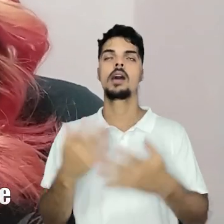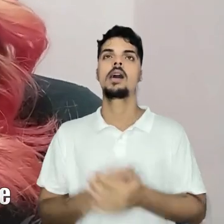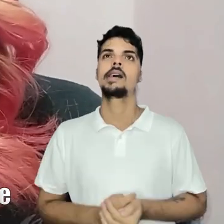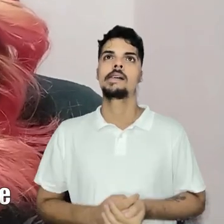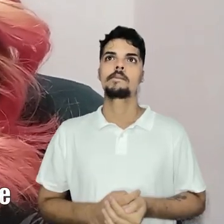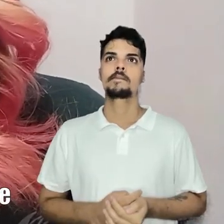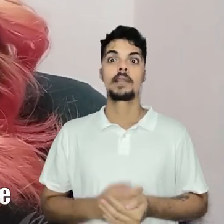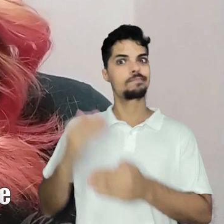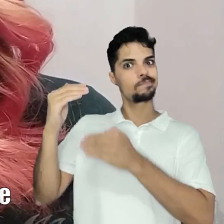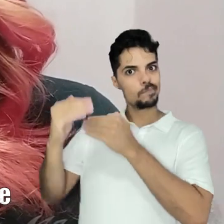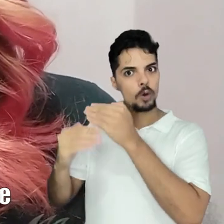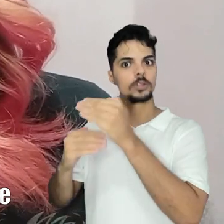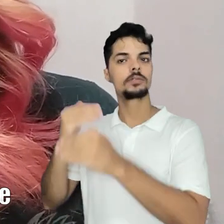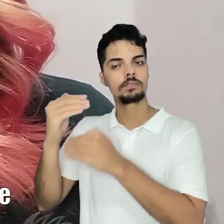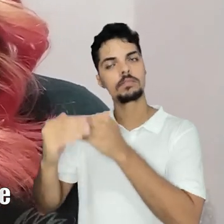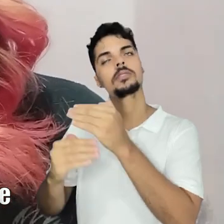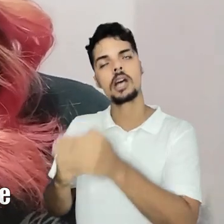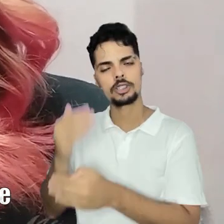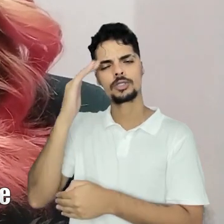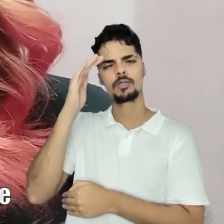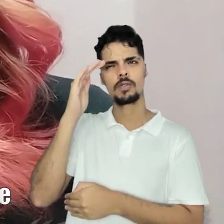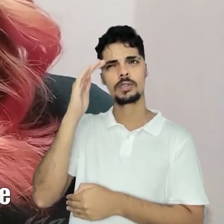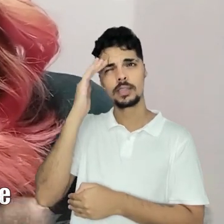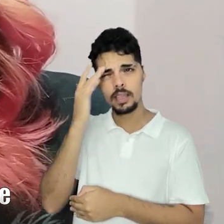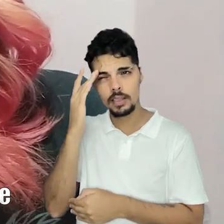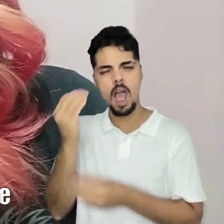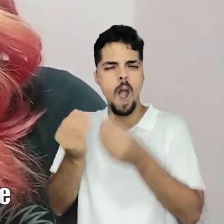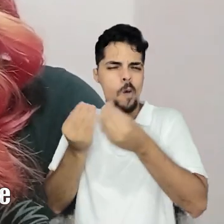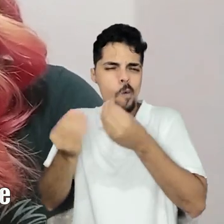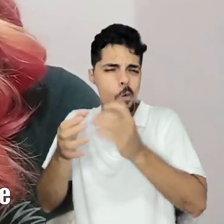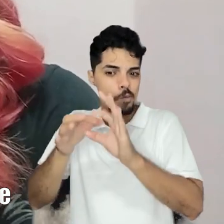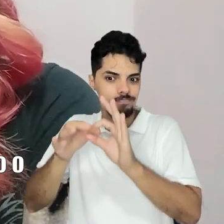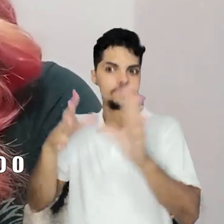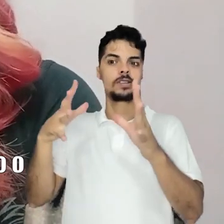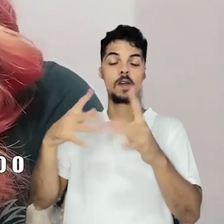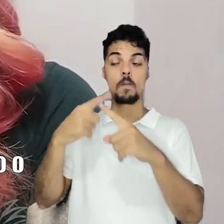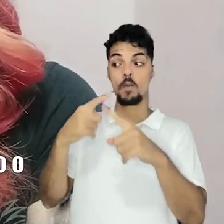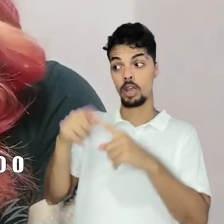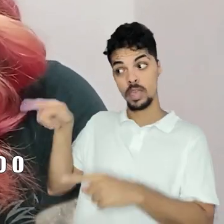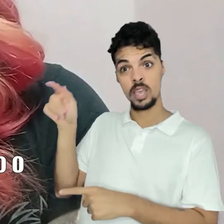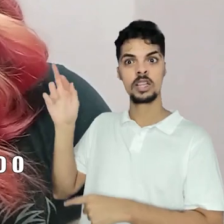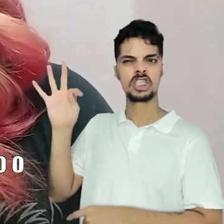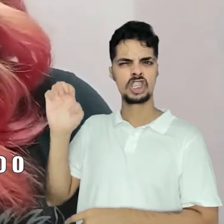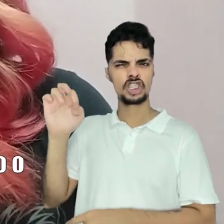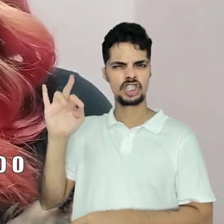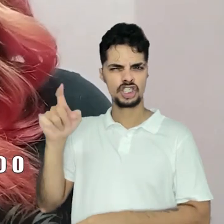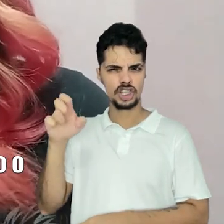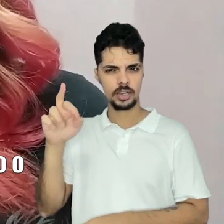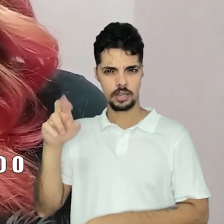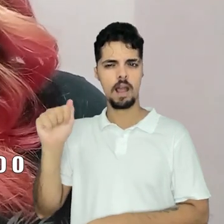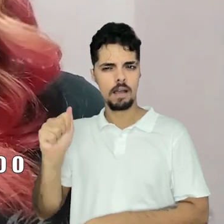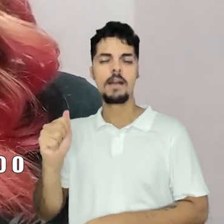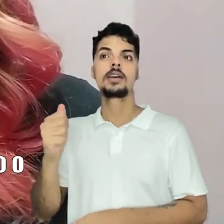importantes, seja entender o processo de independência através da visão de Teixeira e Souza, uma vez que, como